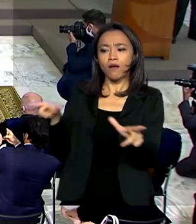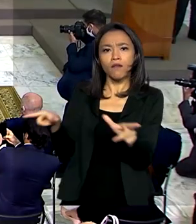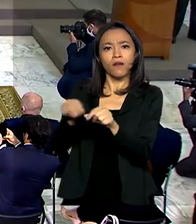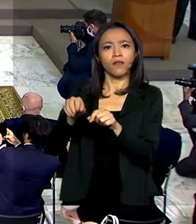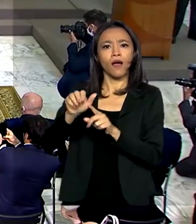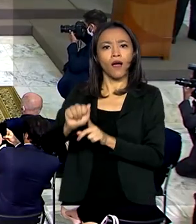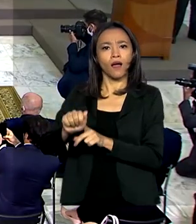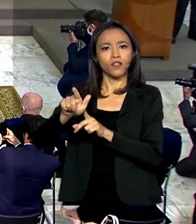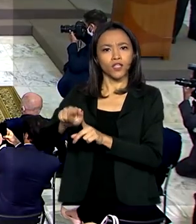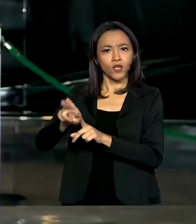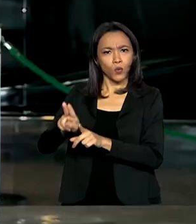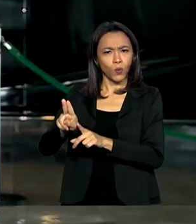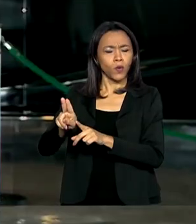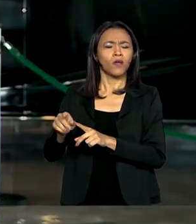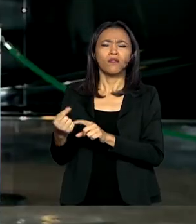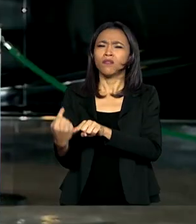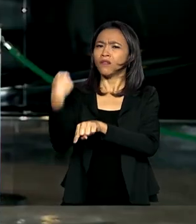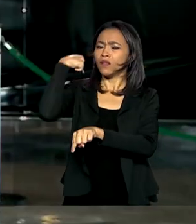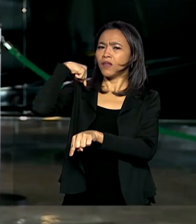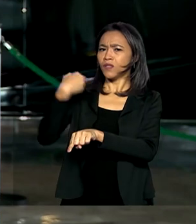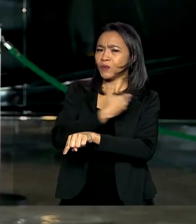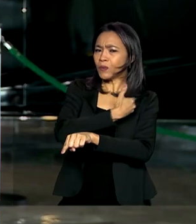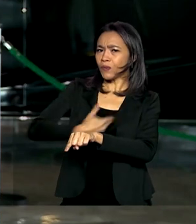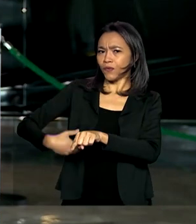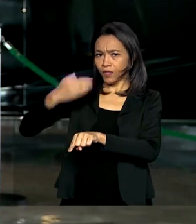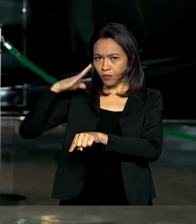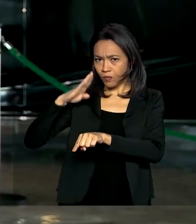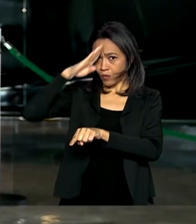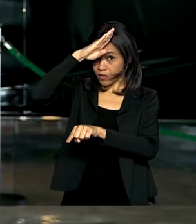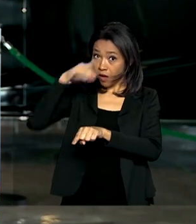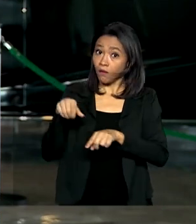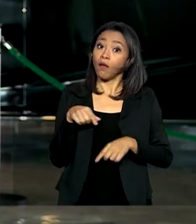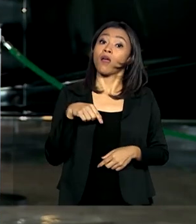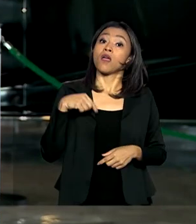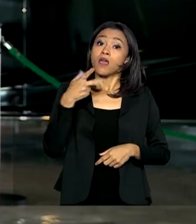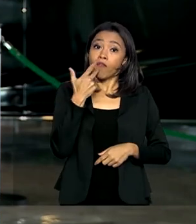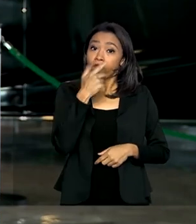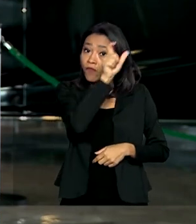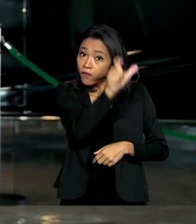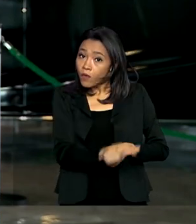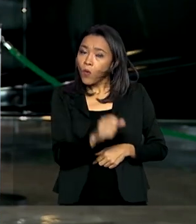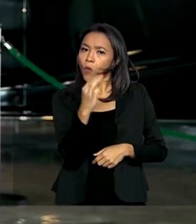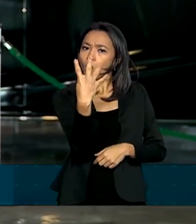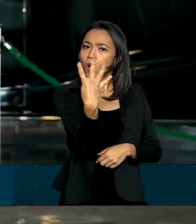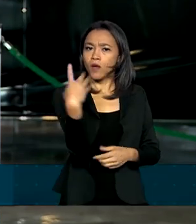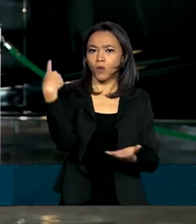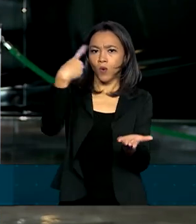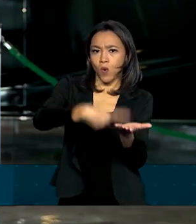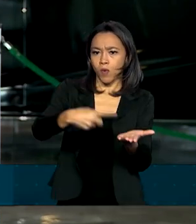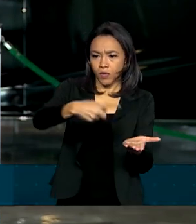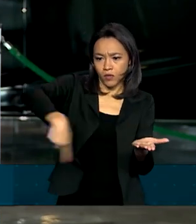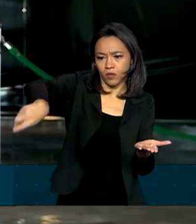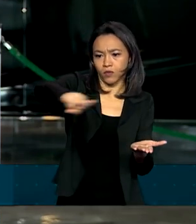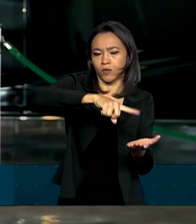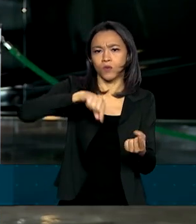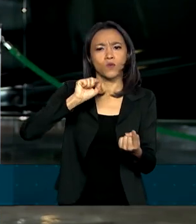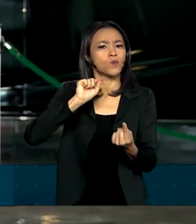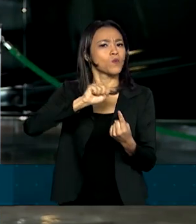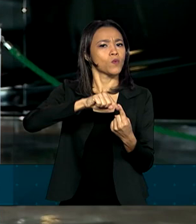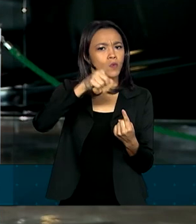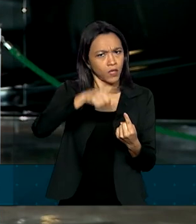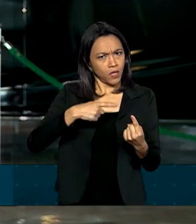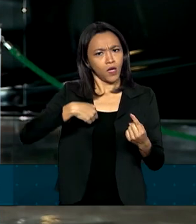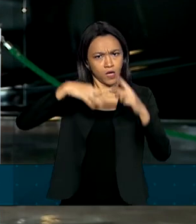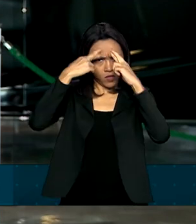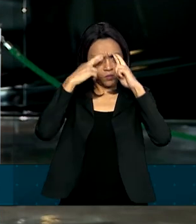governo de Jair Bolsonaro. No discurso de posse, André Mendonça fez quatro compromissos com a população. O compromisso com o Estado de